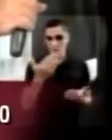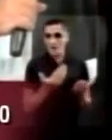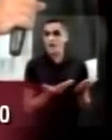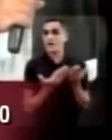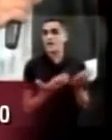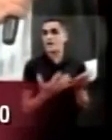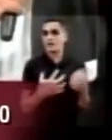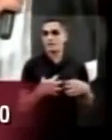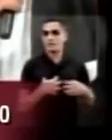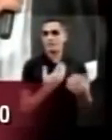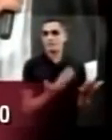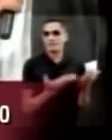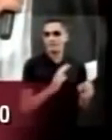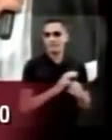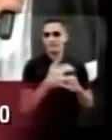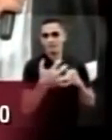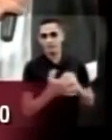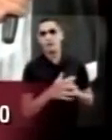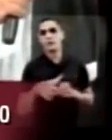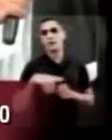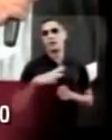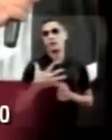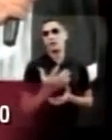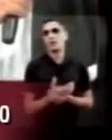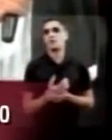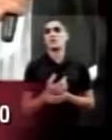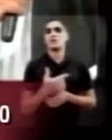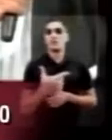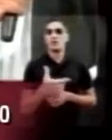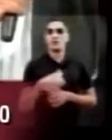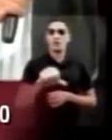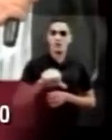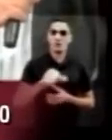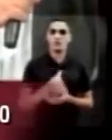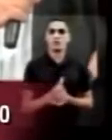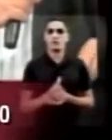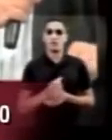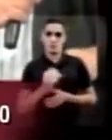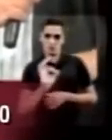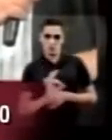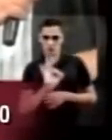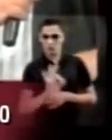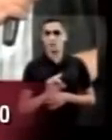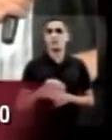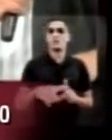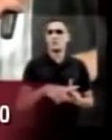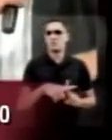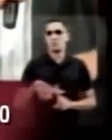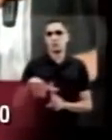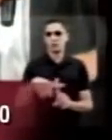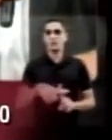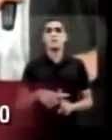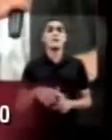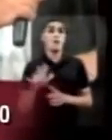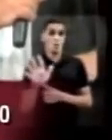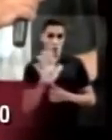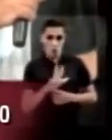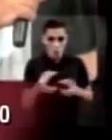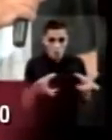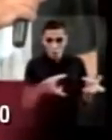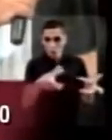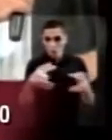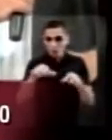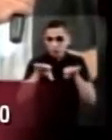26,29% de positivos. Gostaria que vocês olhassem bem que o nosso platô de